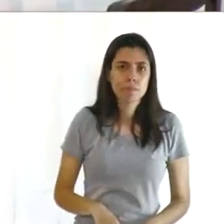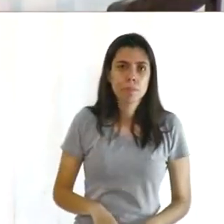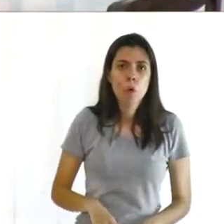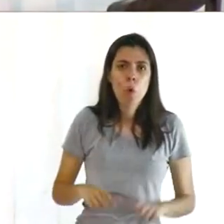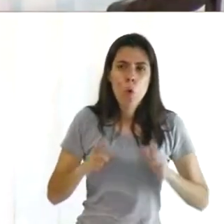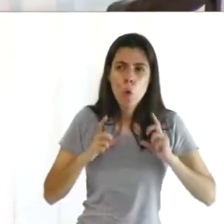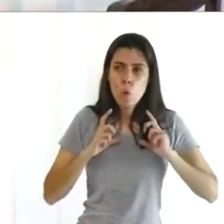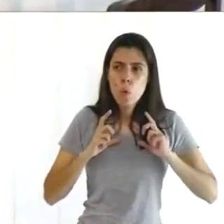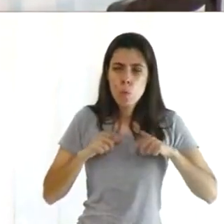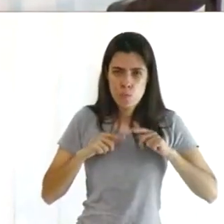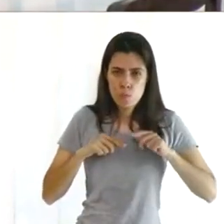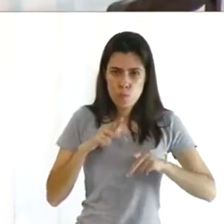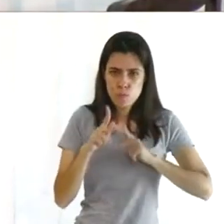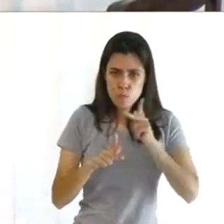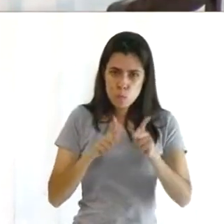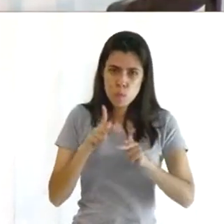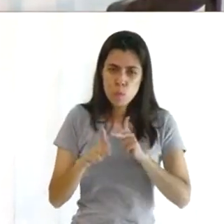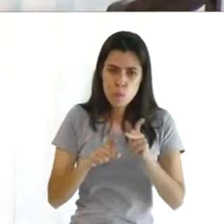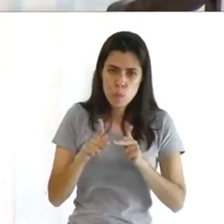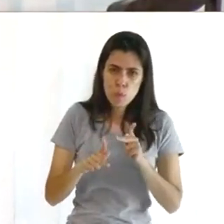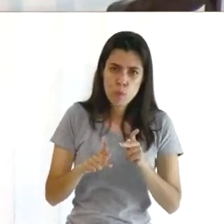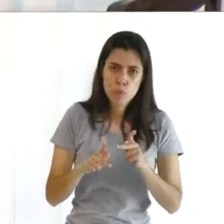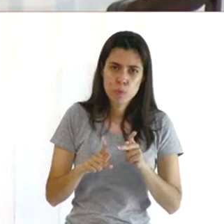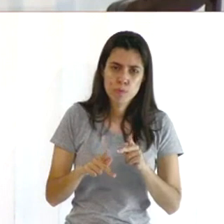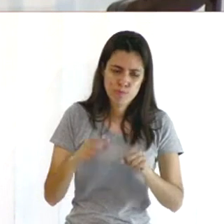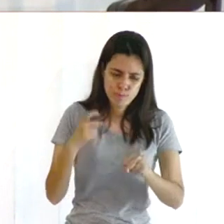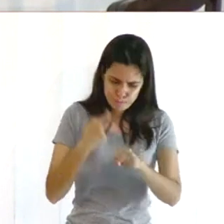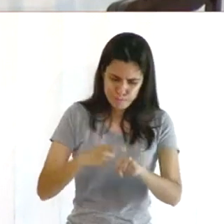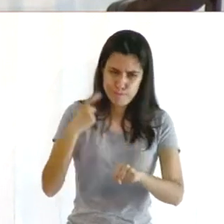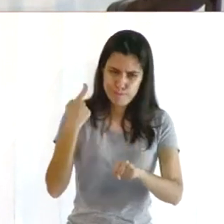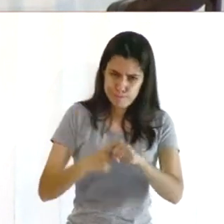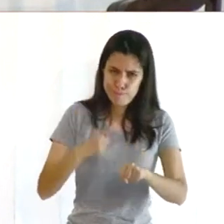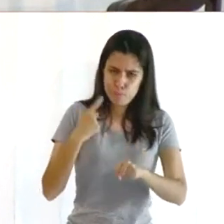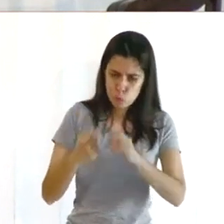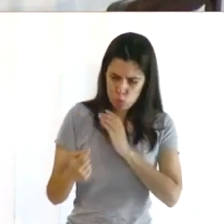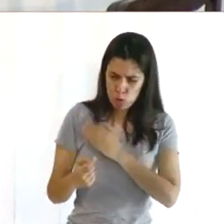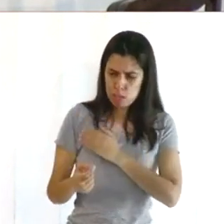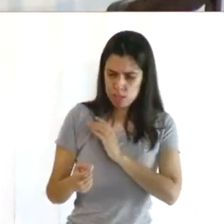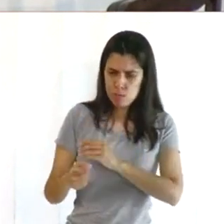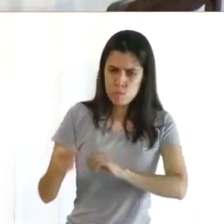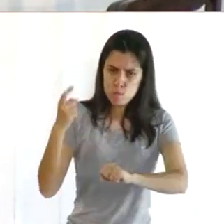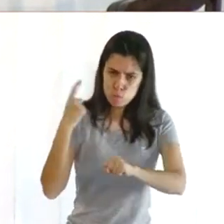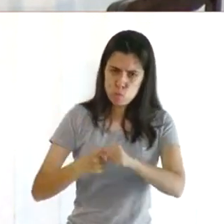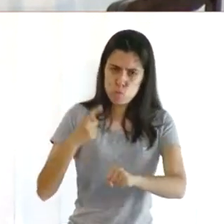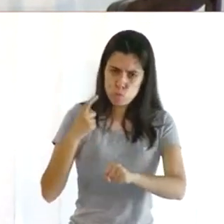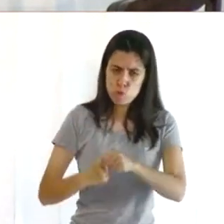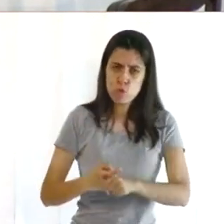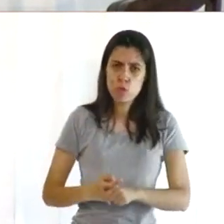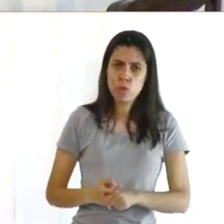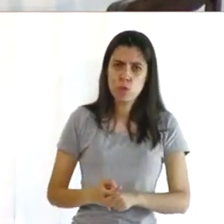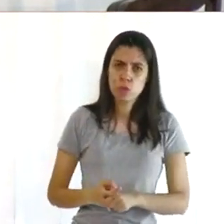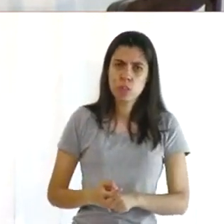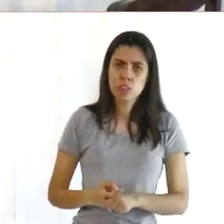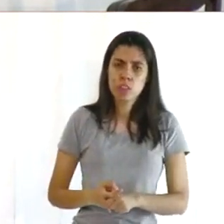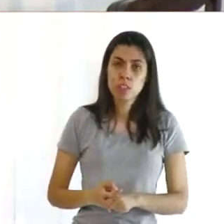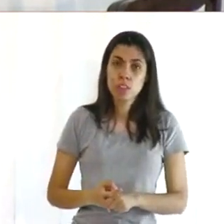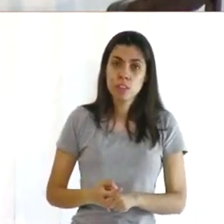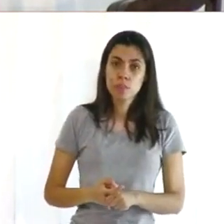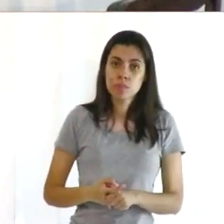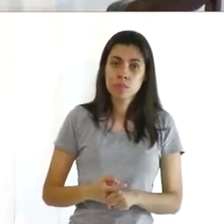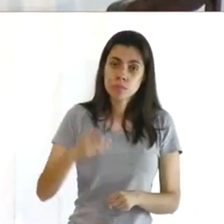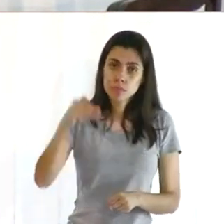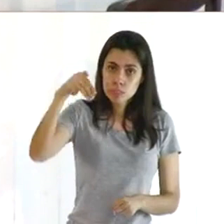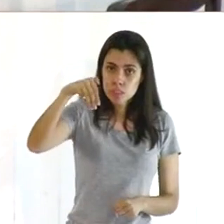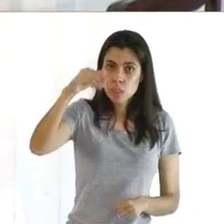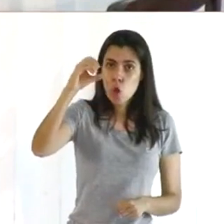dura. Até o Senhor suspirou assim. Interessante que Moisés se colocou como intercessor, não foi? Ô